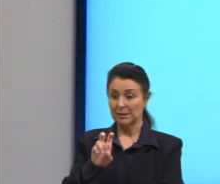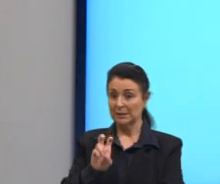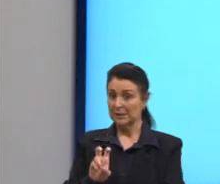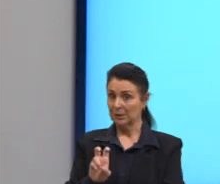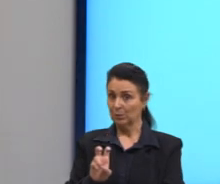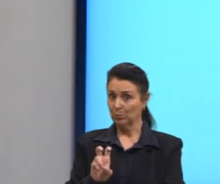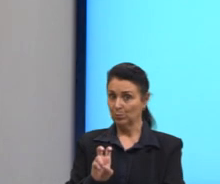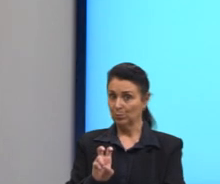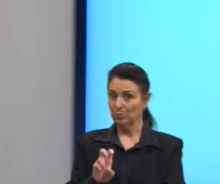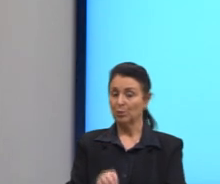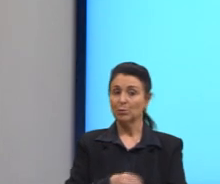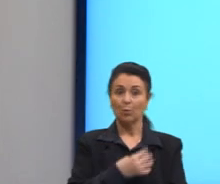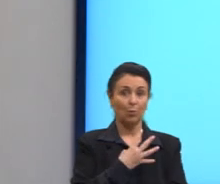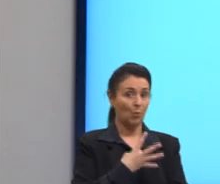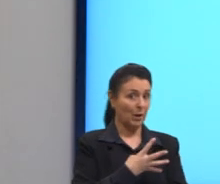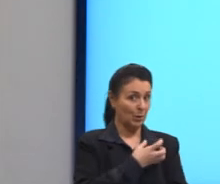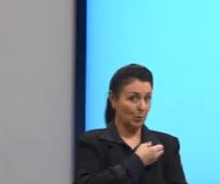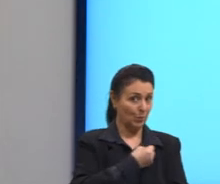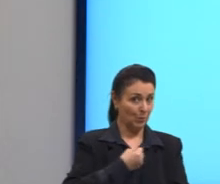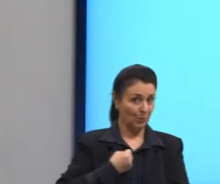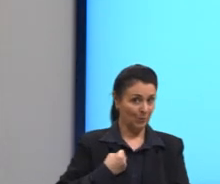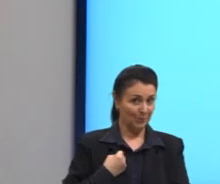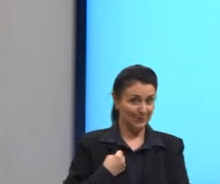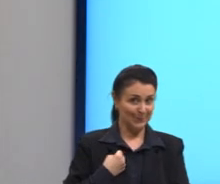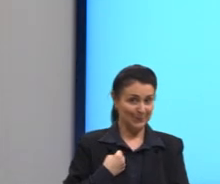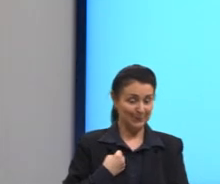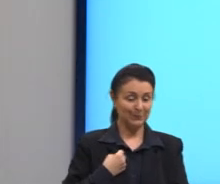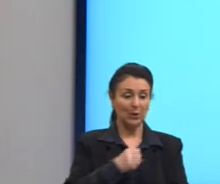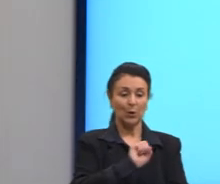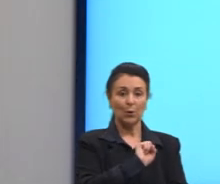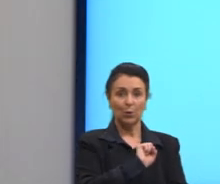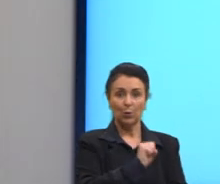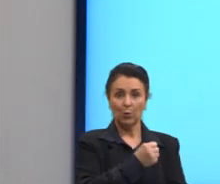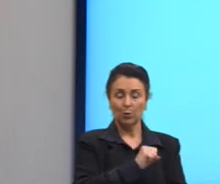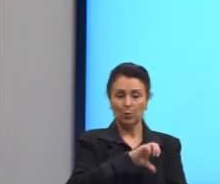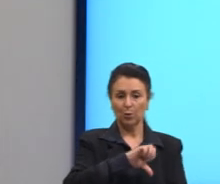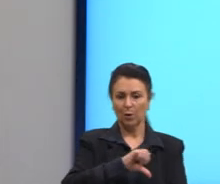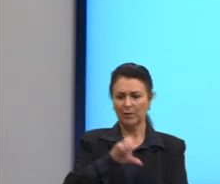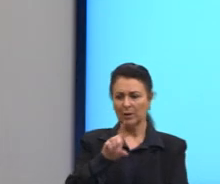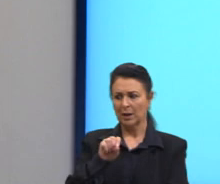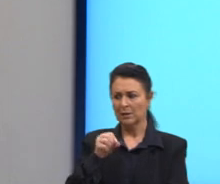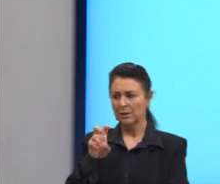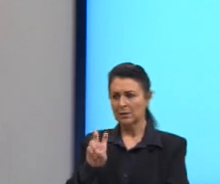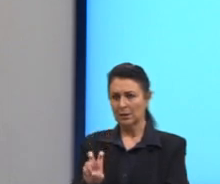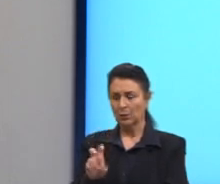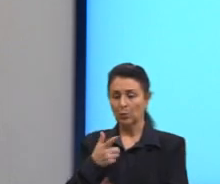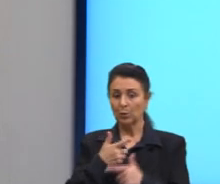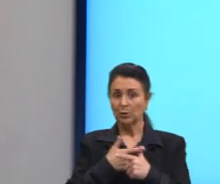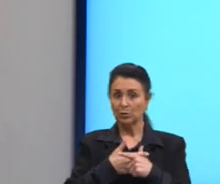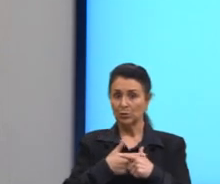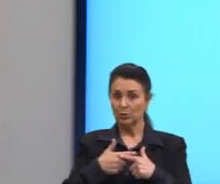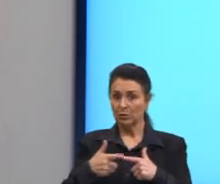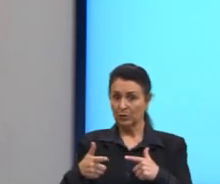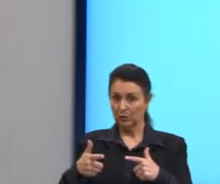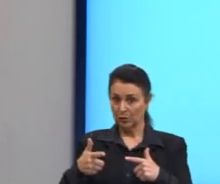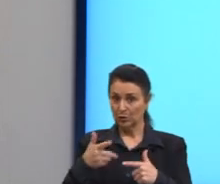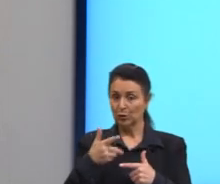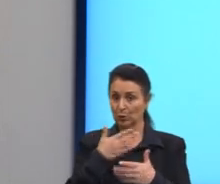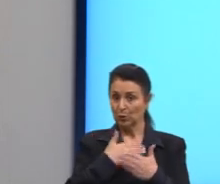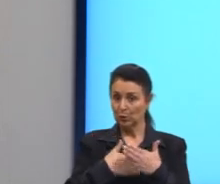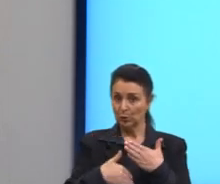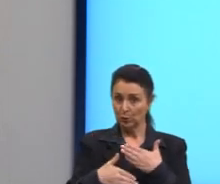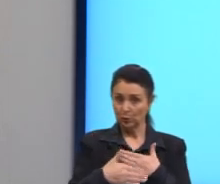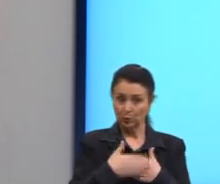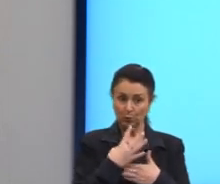5 que são quatro termos somando então 8 9 10 e 5 e dividido todo e